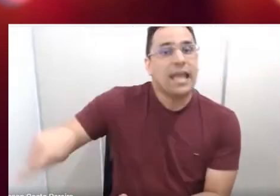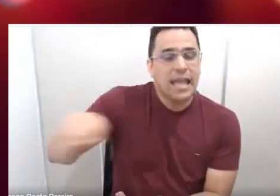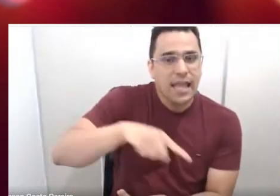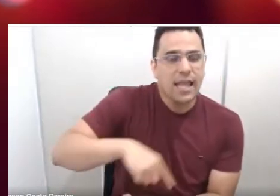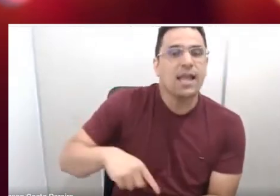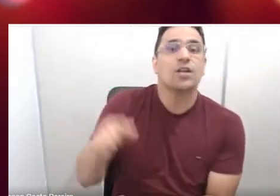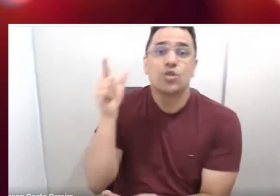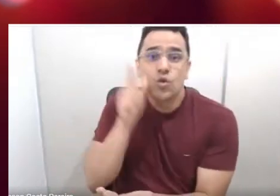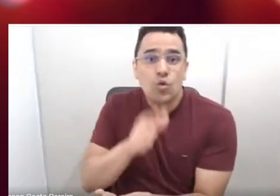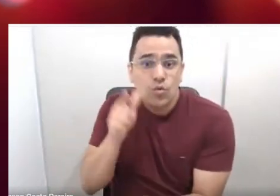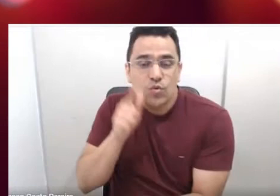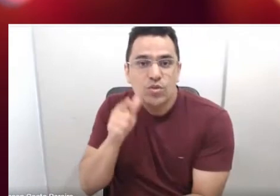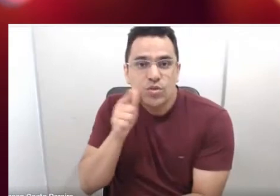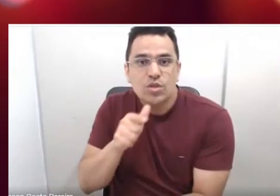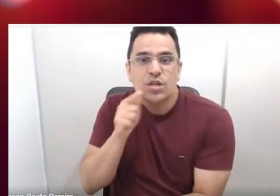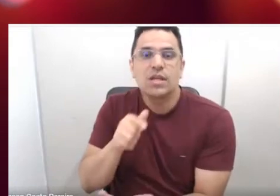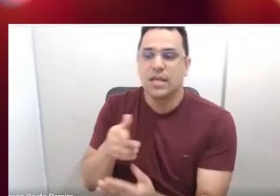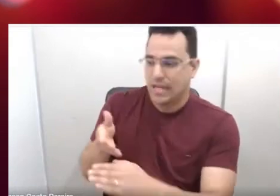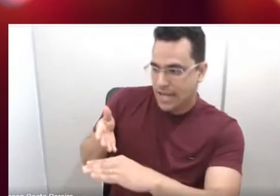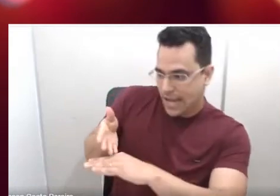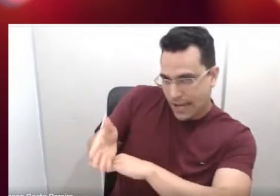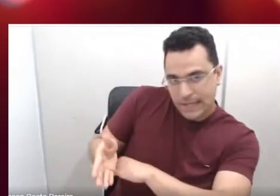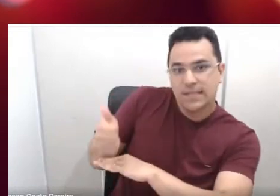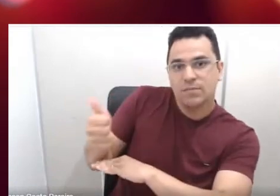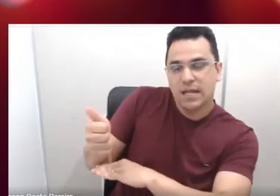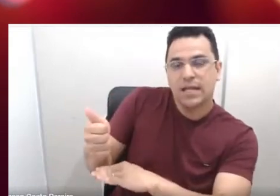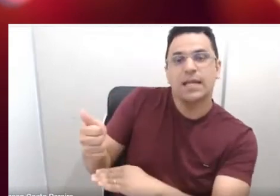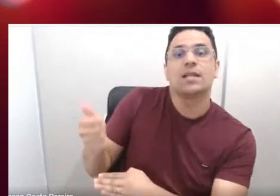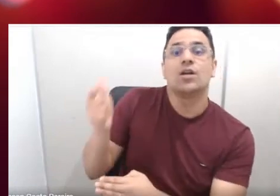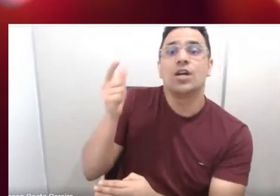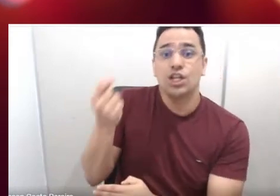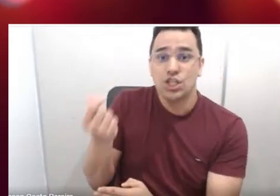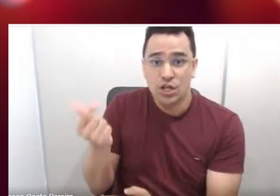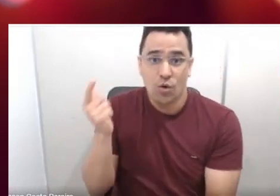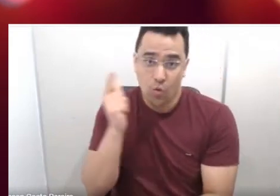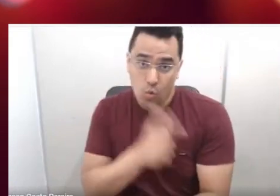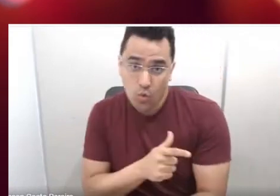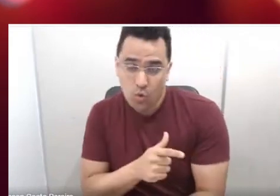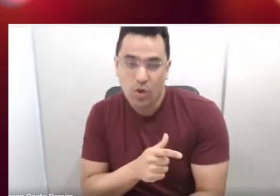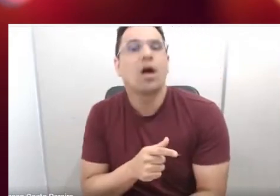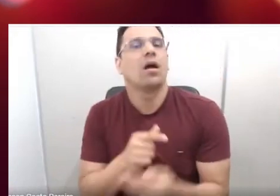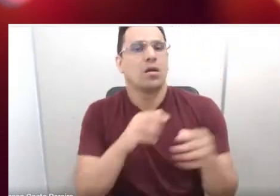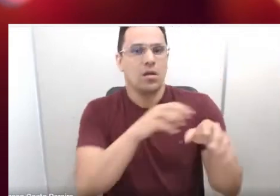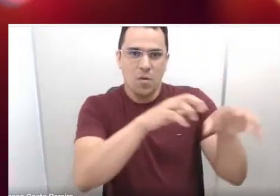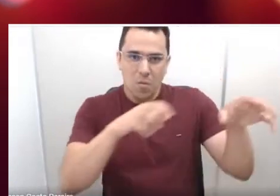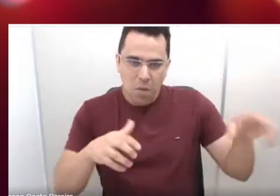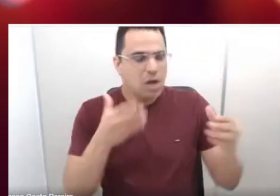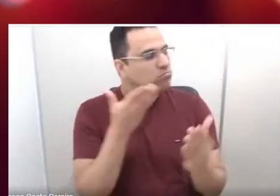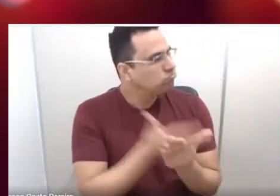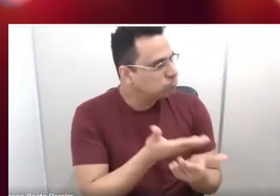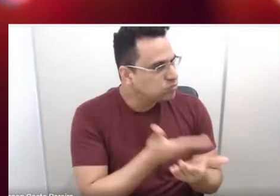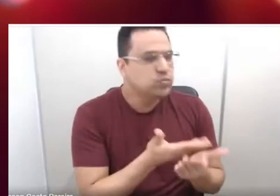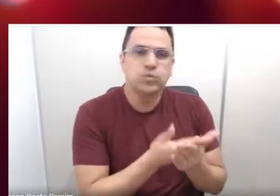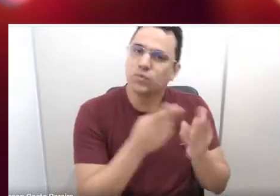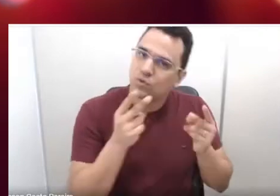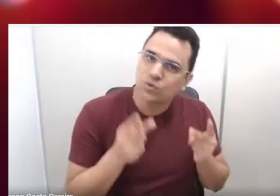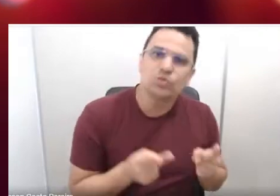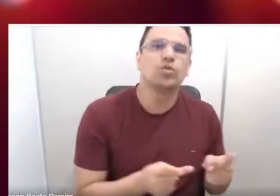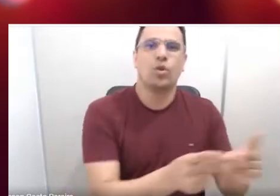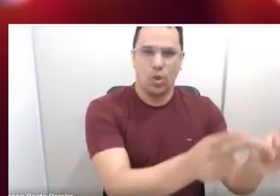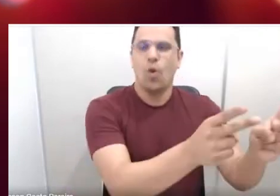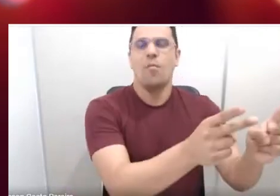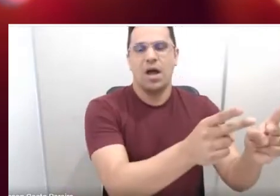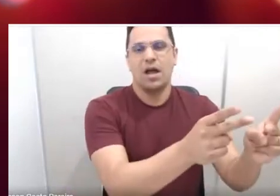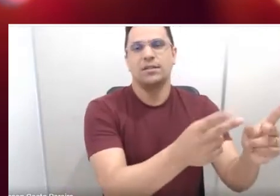pudessem ter acesso a esse auxílio e continuar dentro das atividades acadêmicas e continuar mantendo,